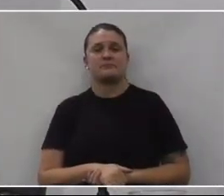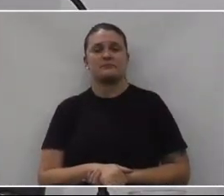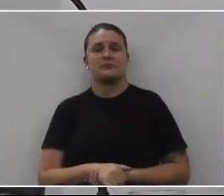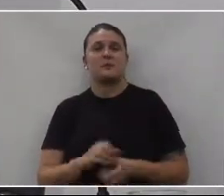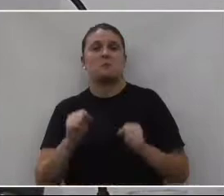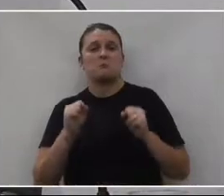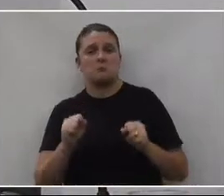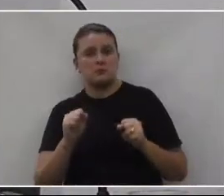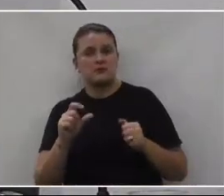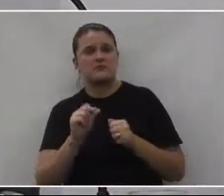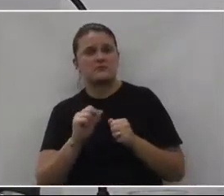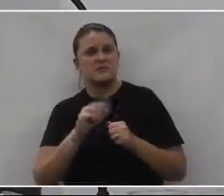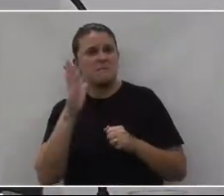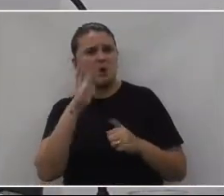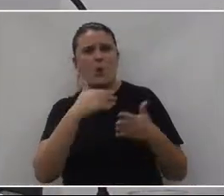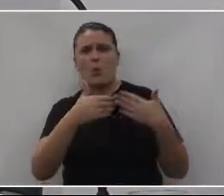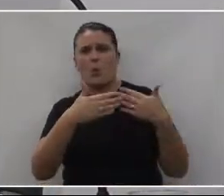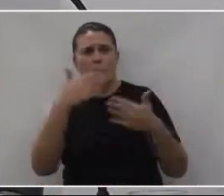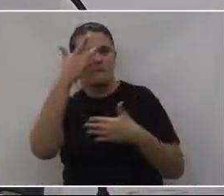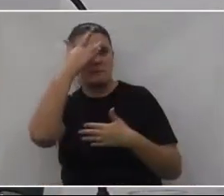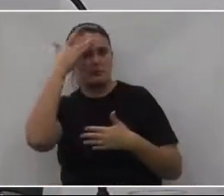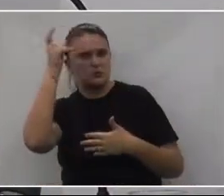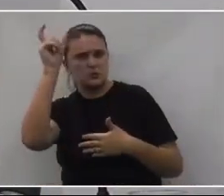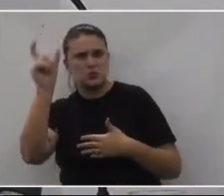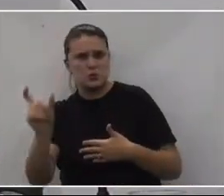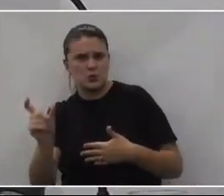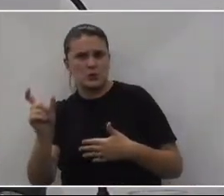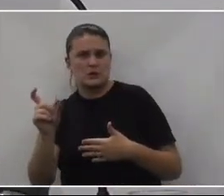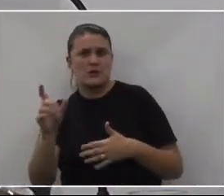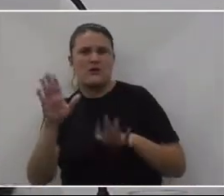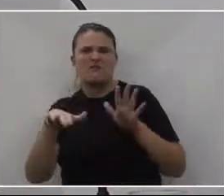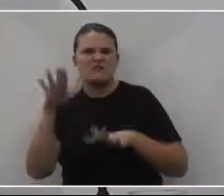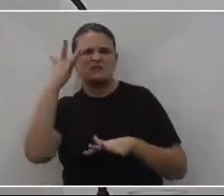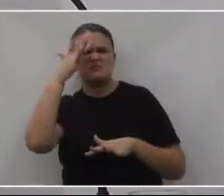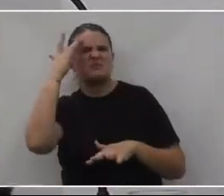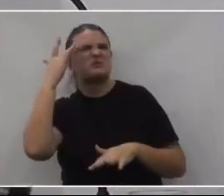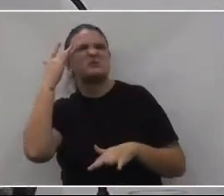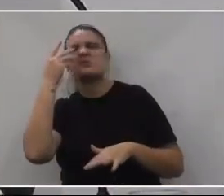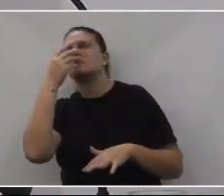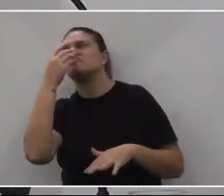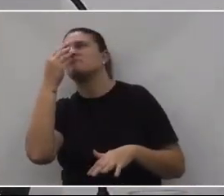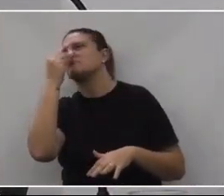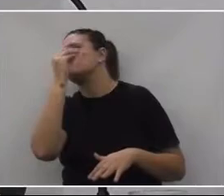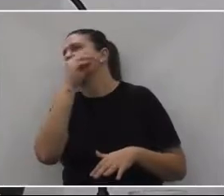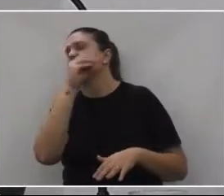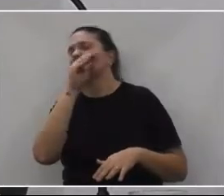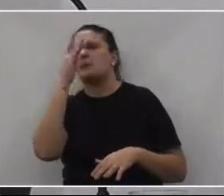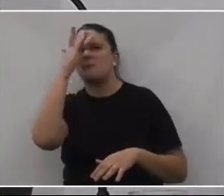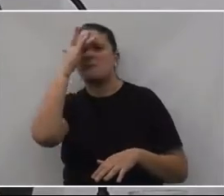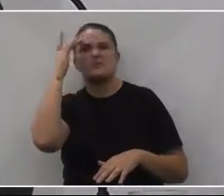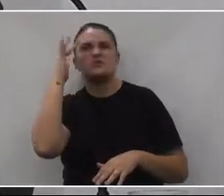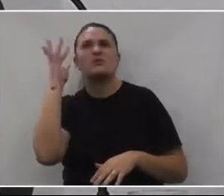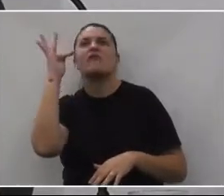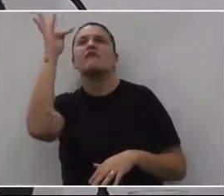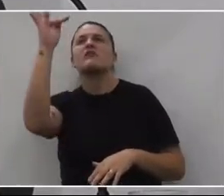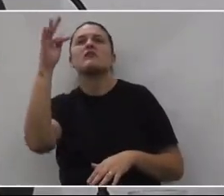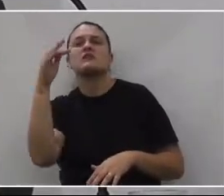pode atingir qualquer um que possa nos estar ouvindo ou possa acompanhar essa matéria nos futuros